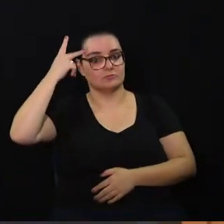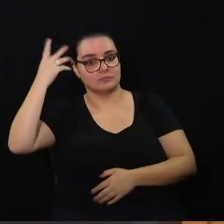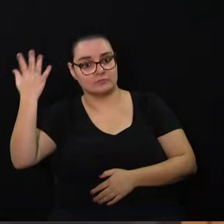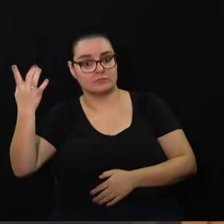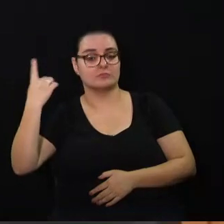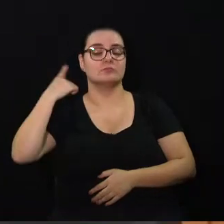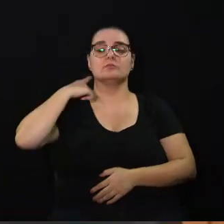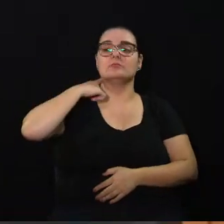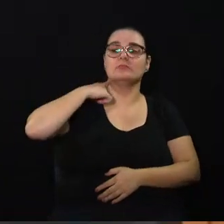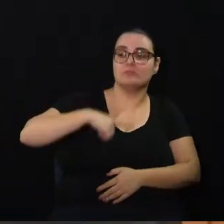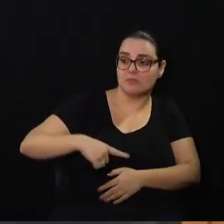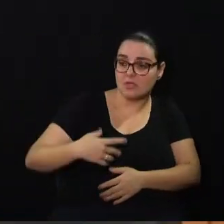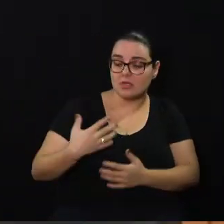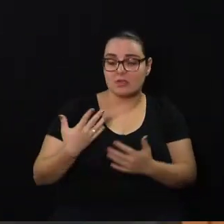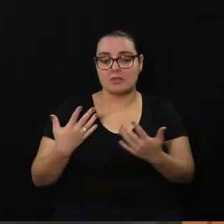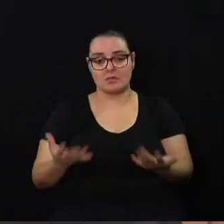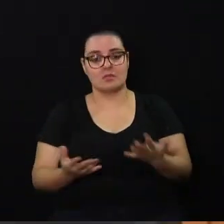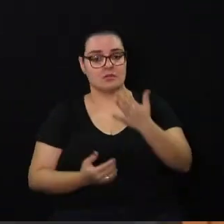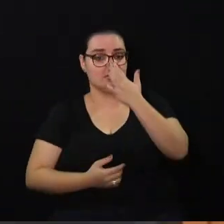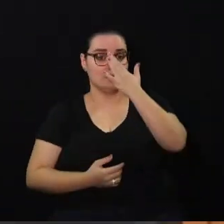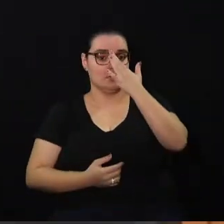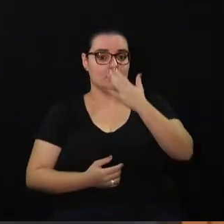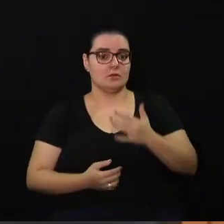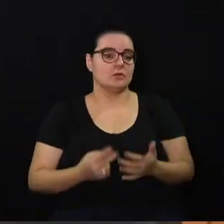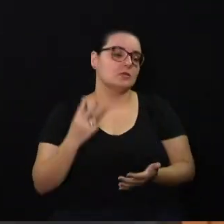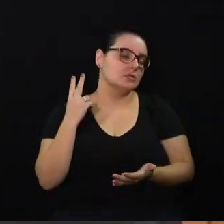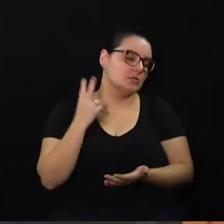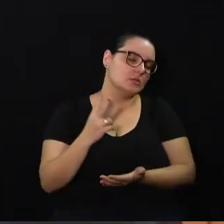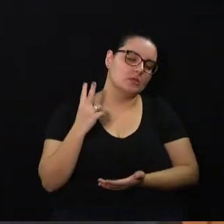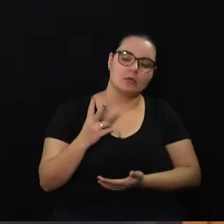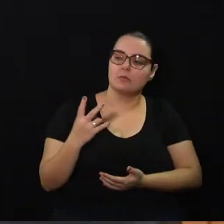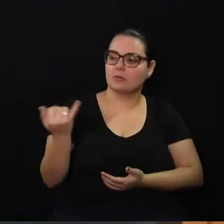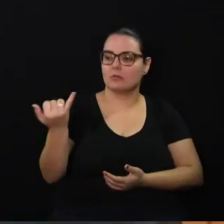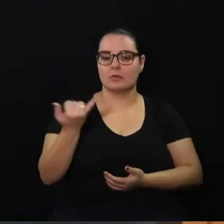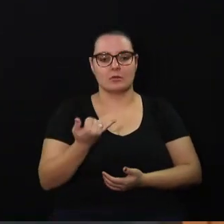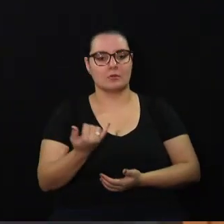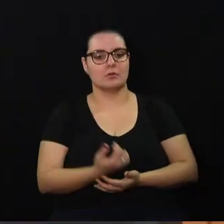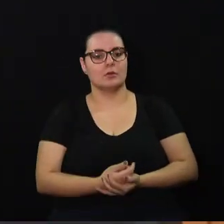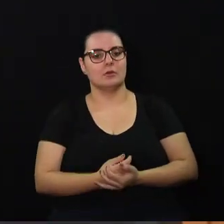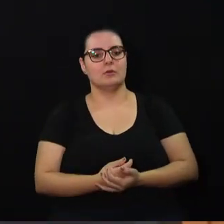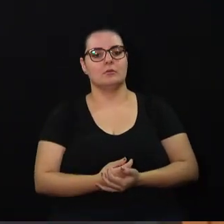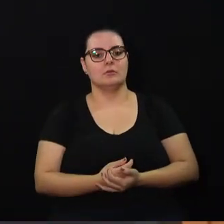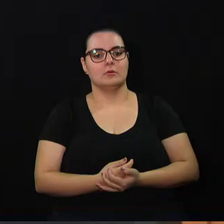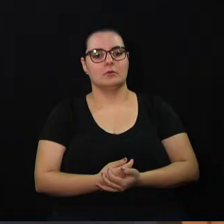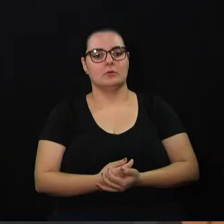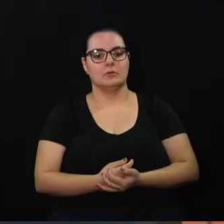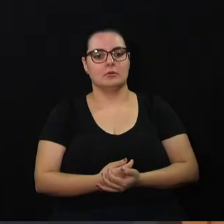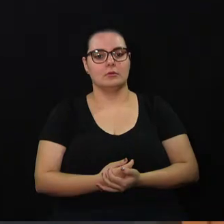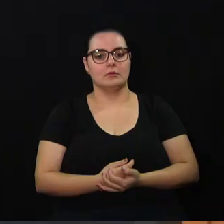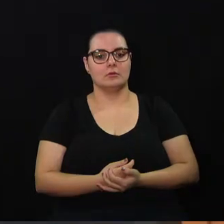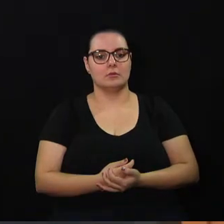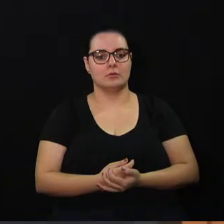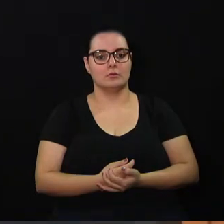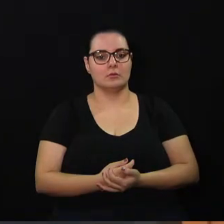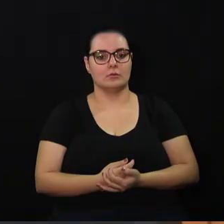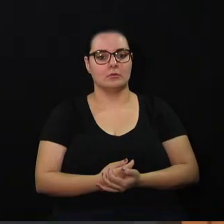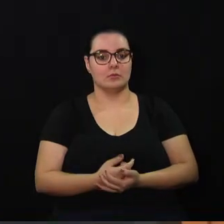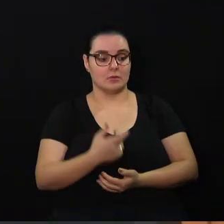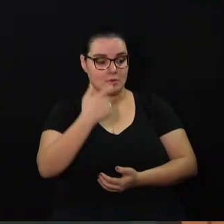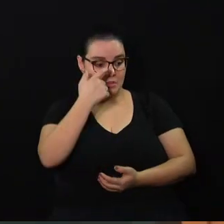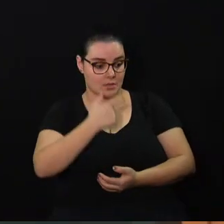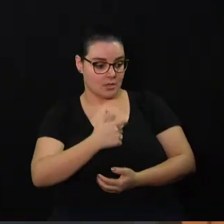minas gerais e sempre que nós escutávamos era a mesma coisa que eu era uma manhã